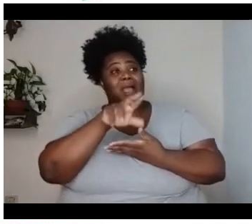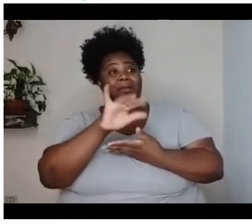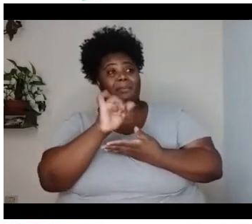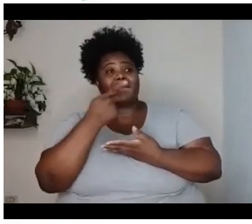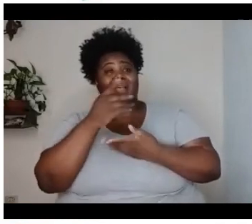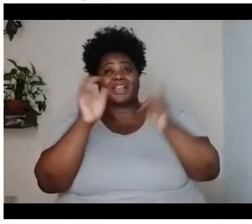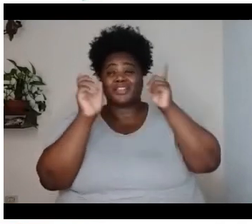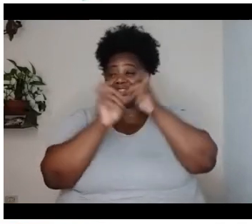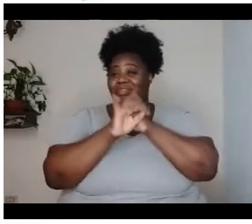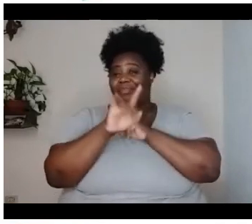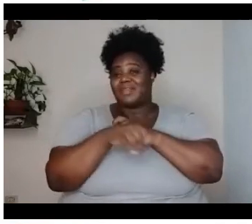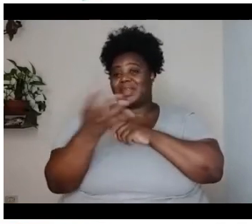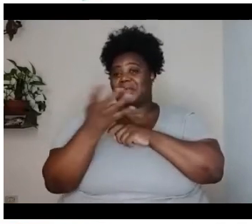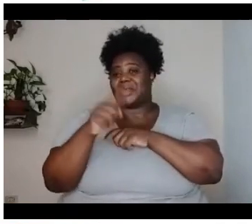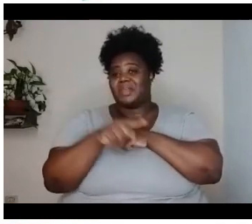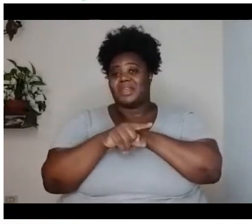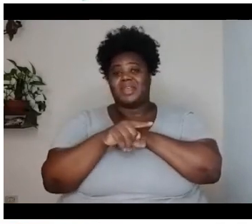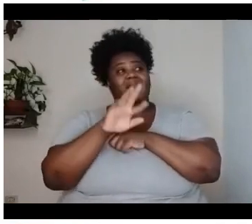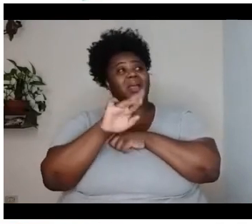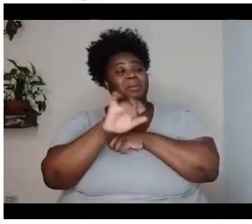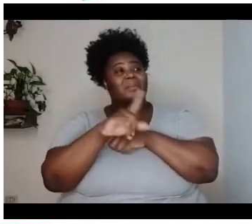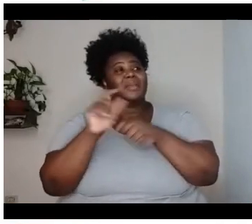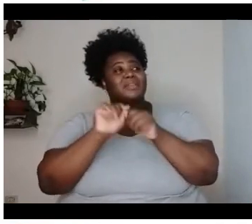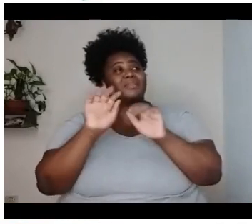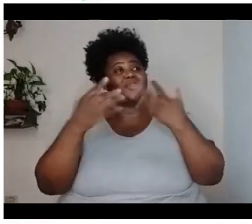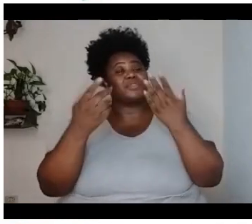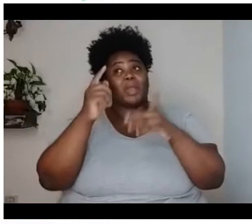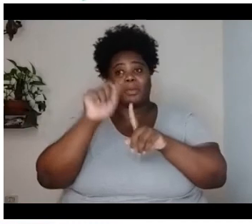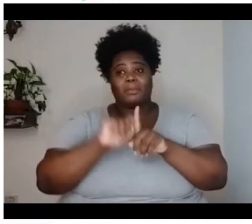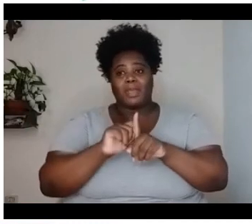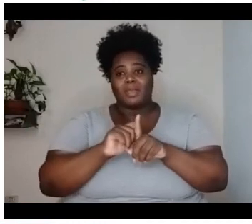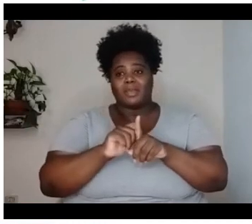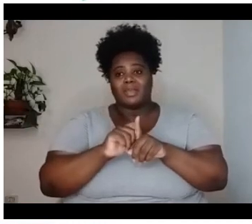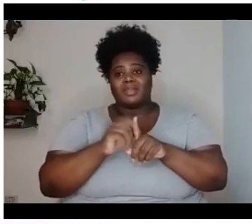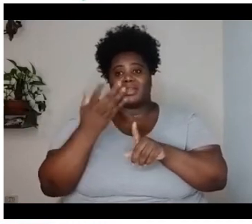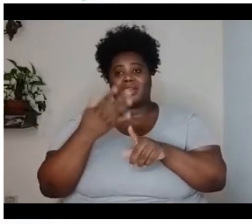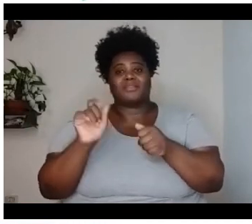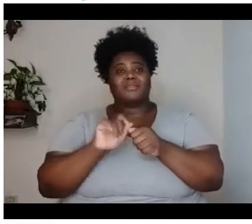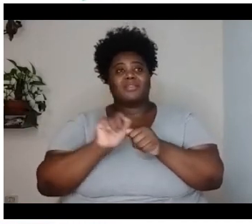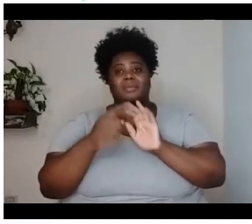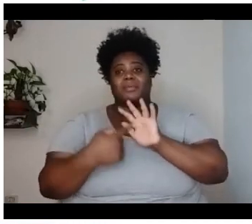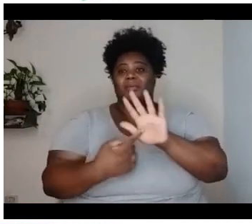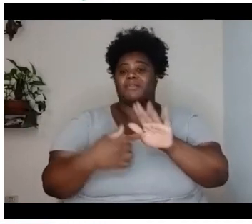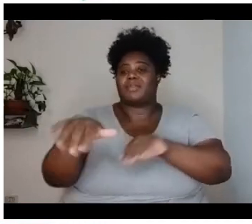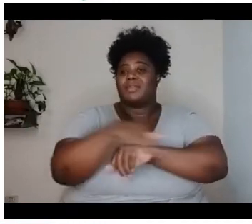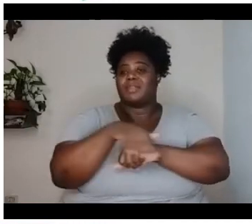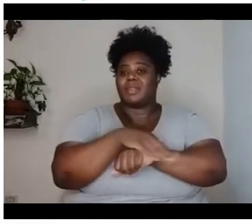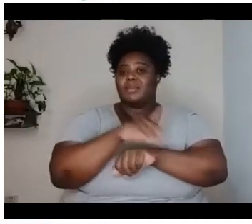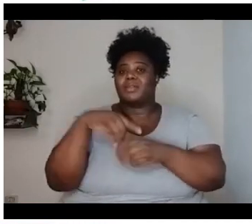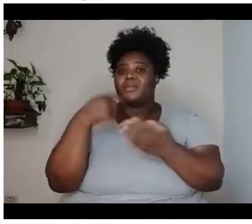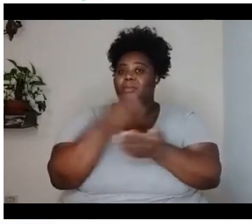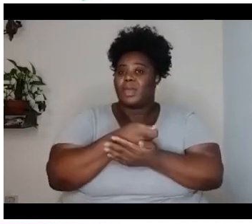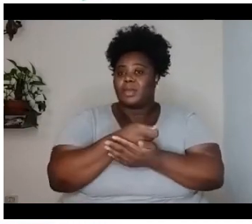não é... eu quero... Olha, Berna, a gente vai fazer um festival daqui a um mês, a gente queria que fosse uma performance lá na rua e tal, a gente paga passagem.